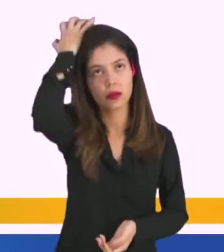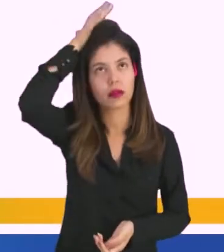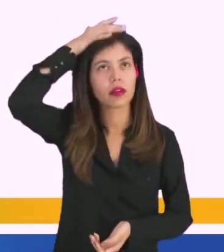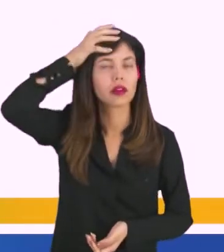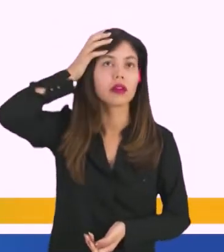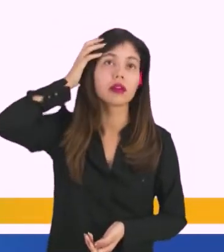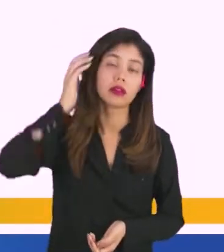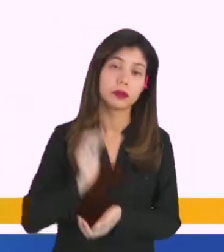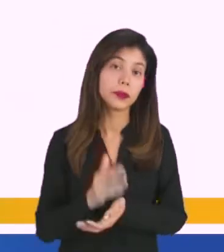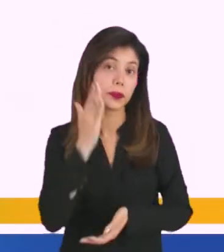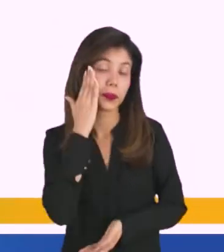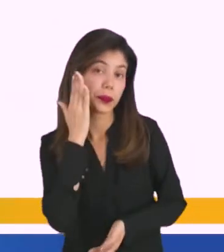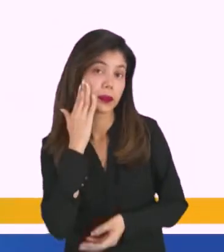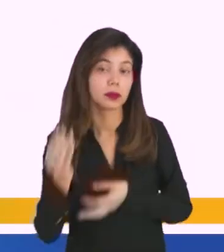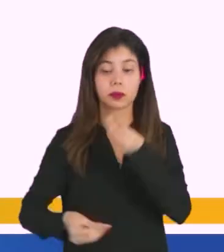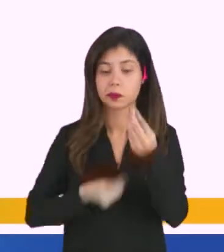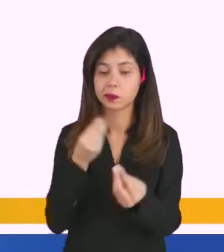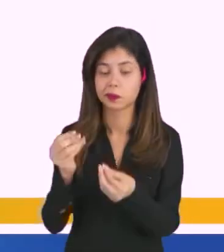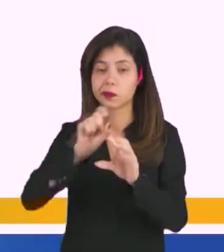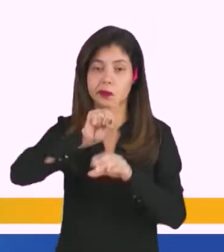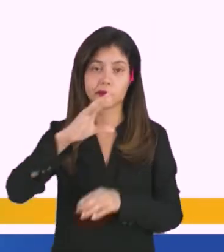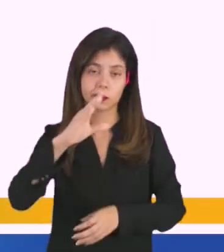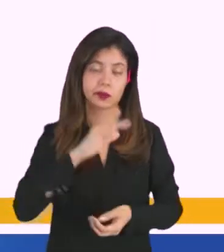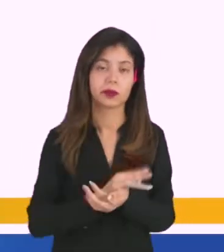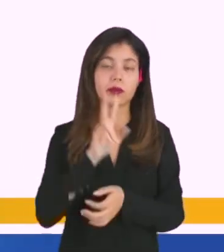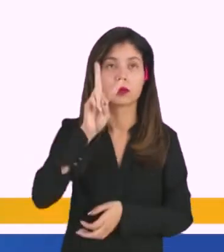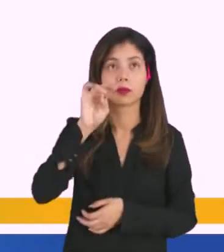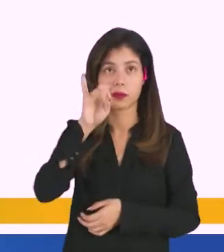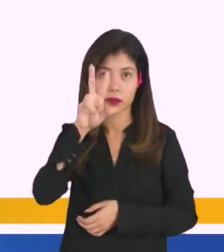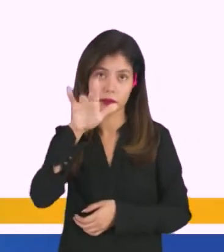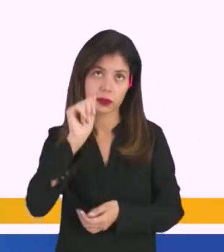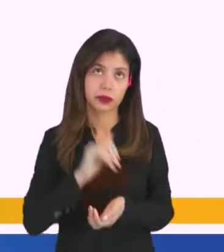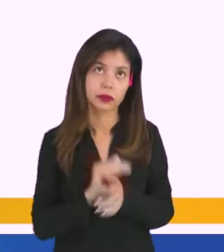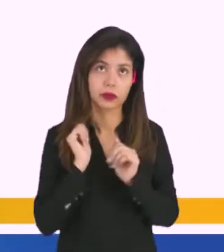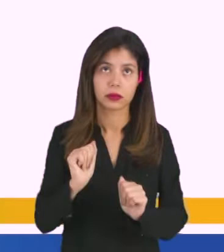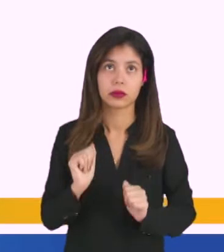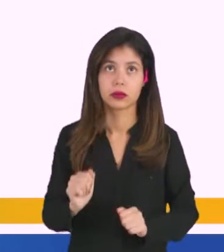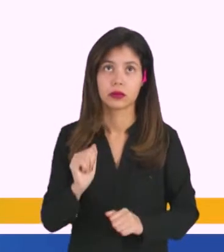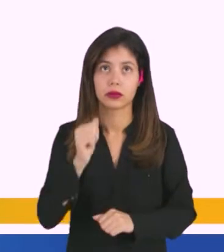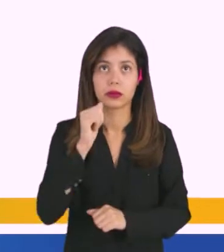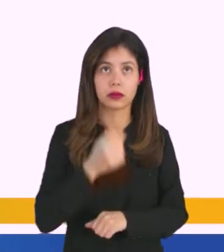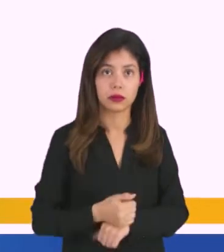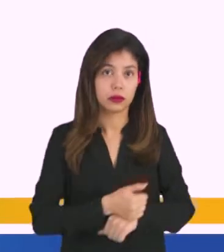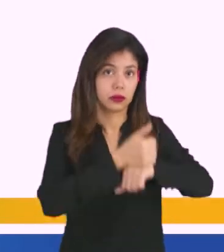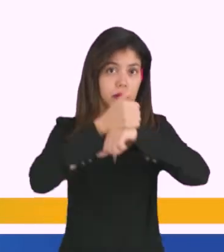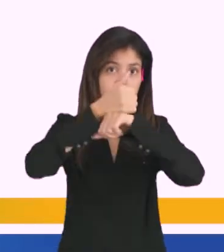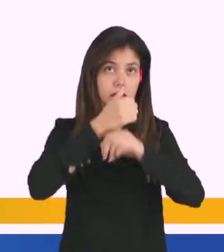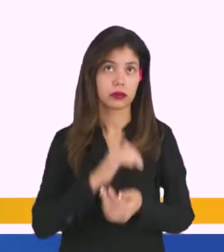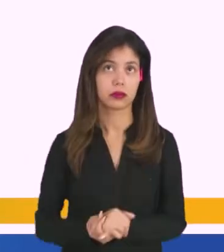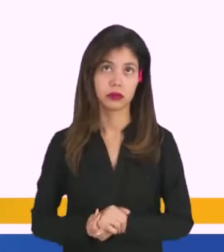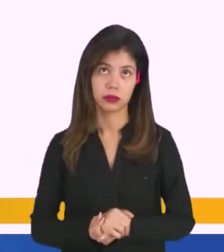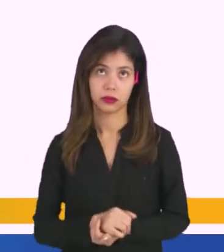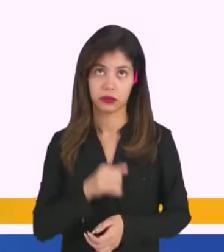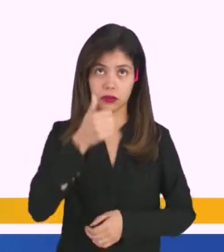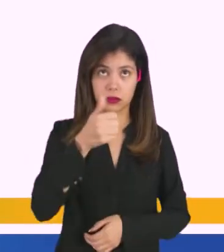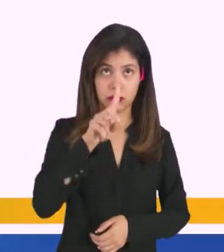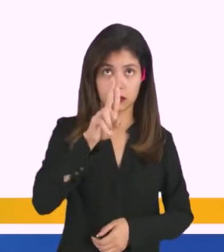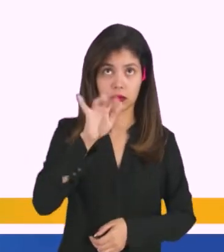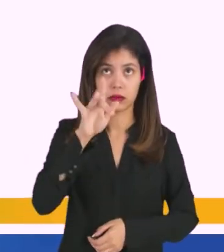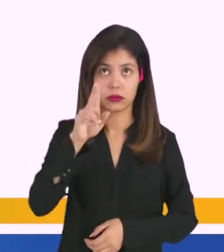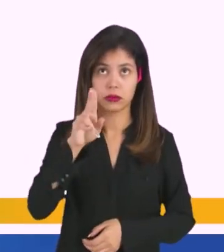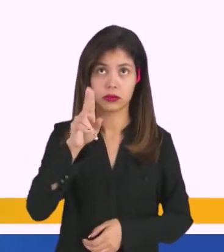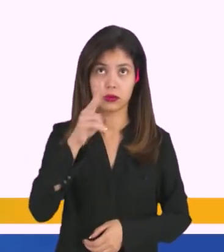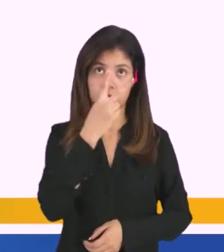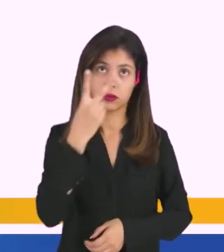Então, vamos entender como são classificadas as variáveis. Elas podem ser qualitativas, né? Que são as